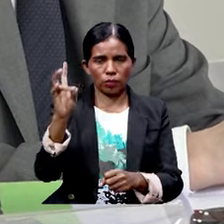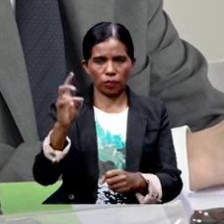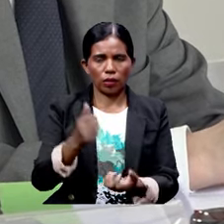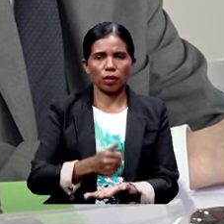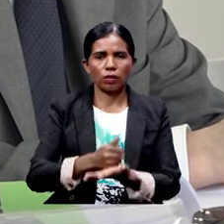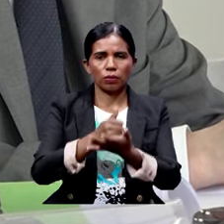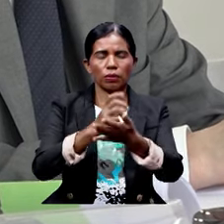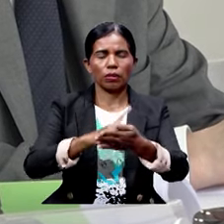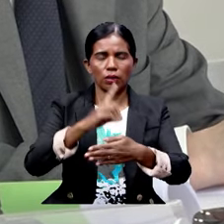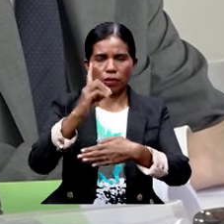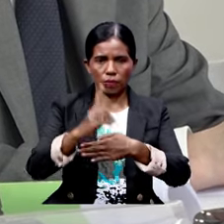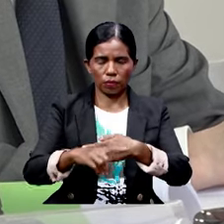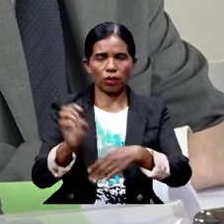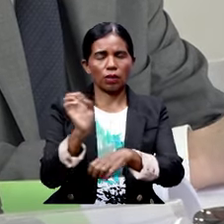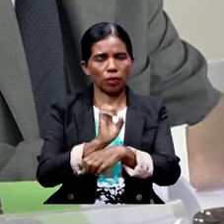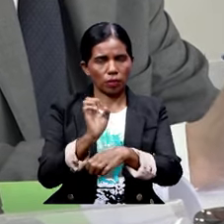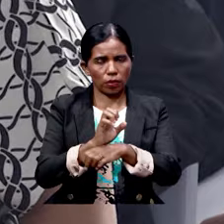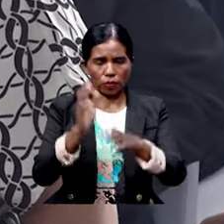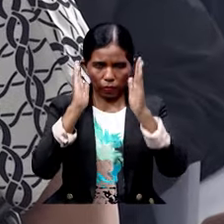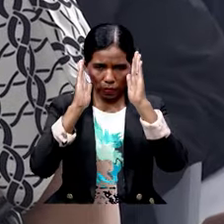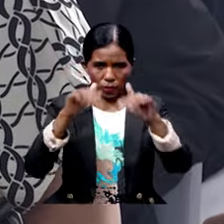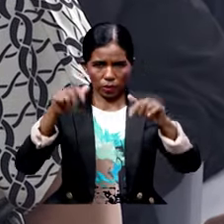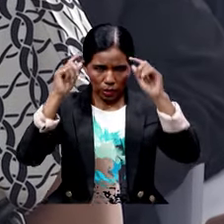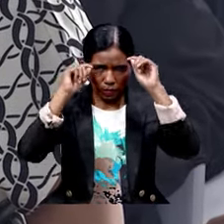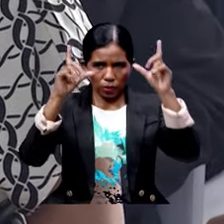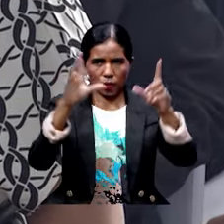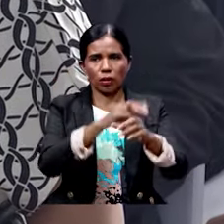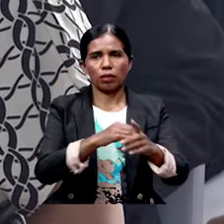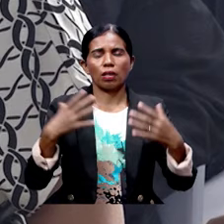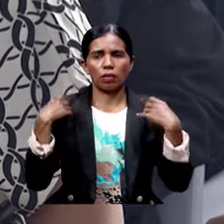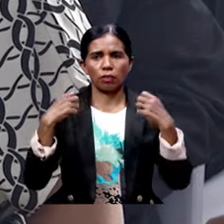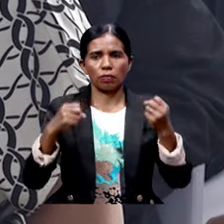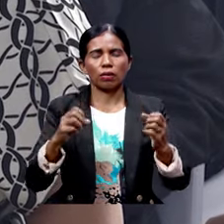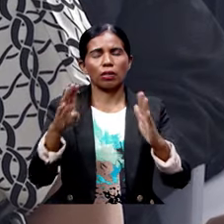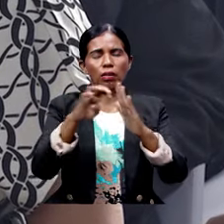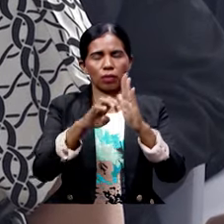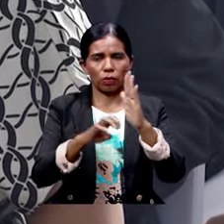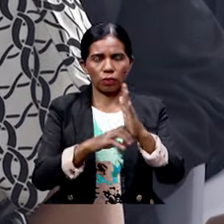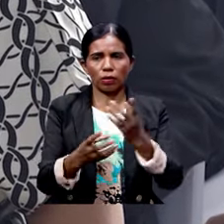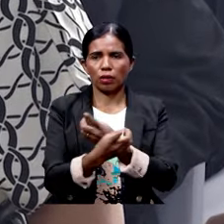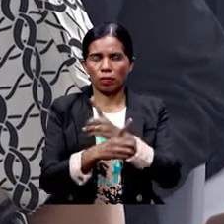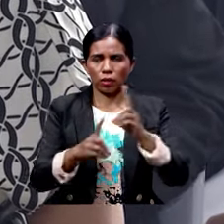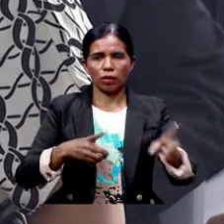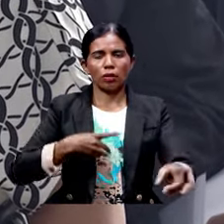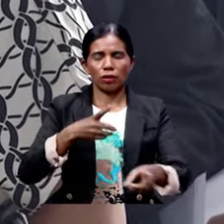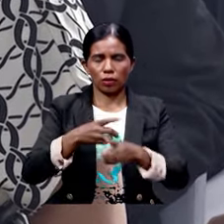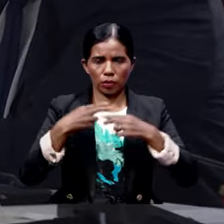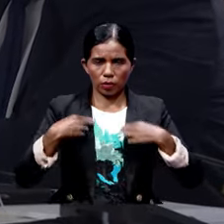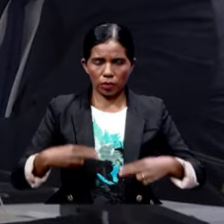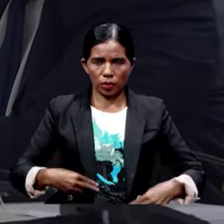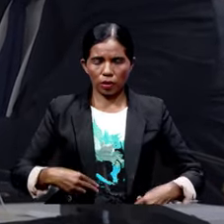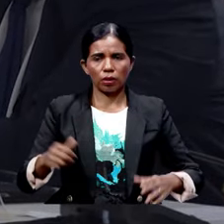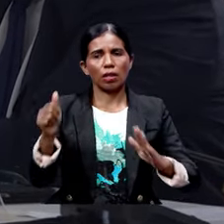apoio ao desenvolvimento econômico na prosperidade de Timor-Leste, a força e estrutura da democracia nos direitos humanos, ação para a